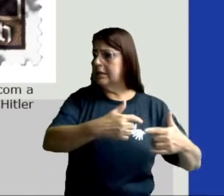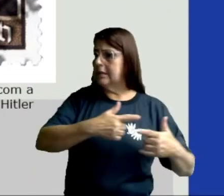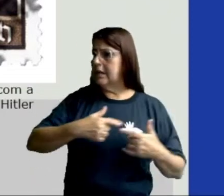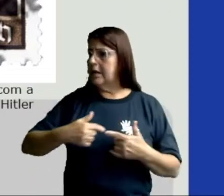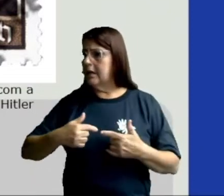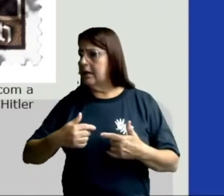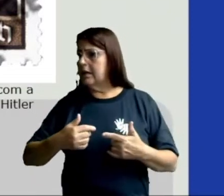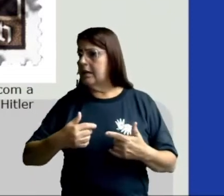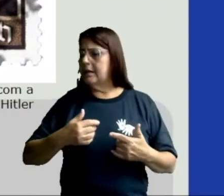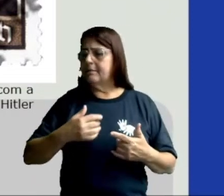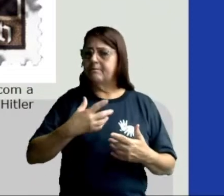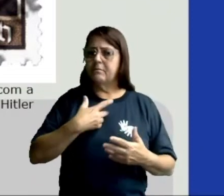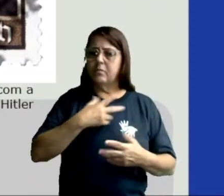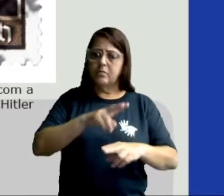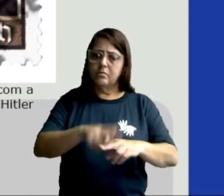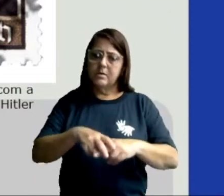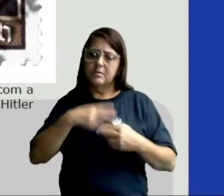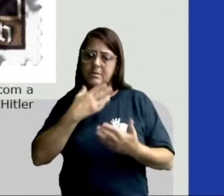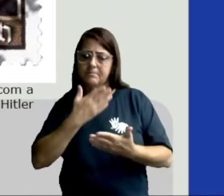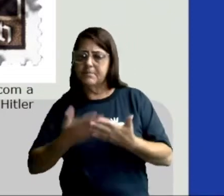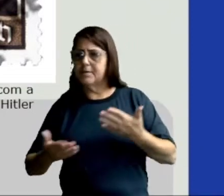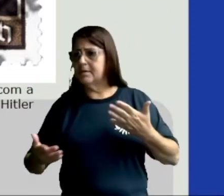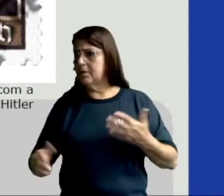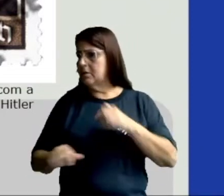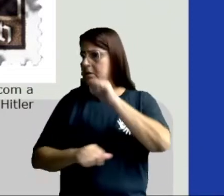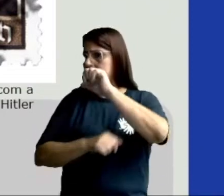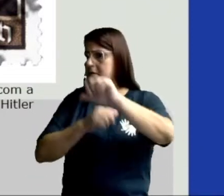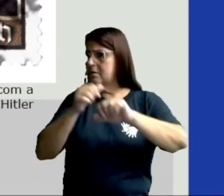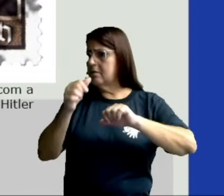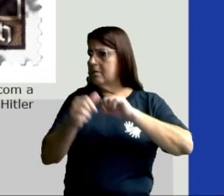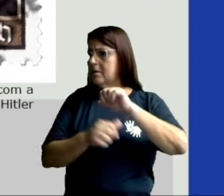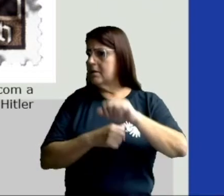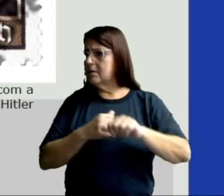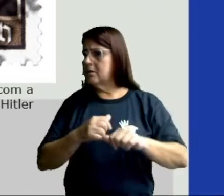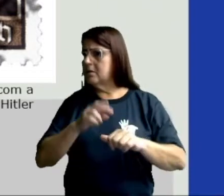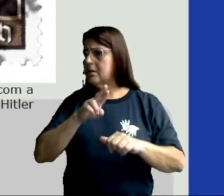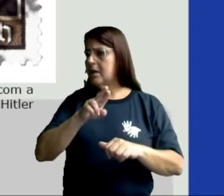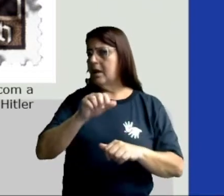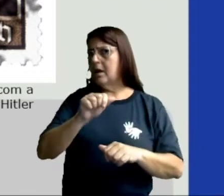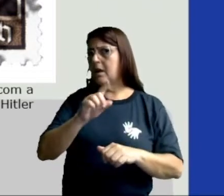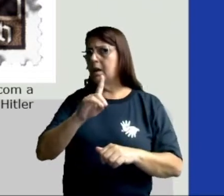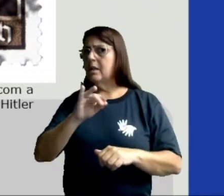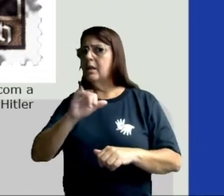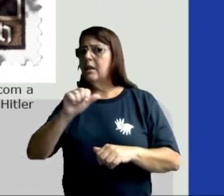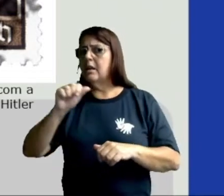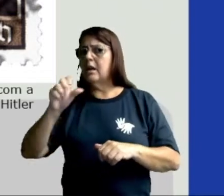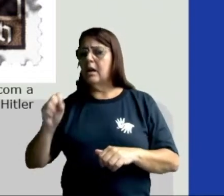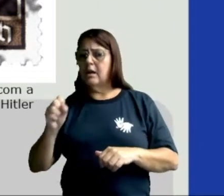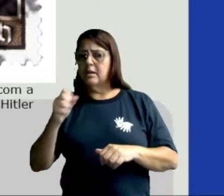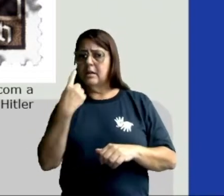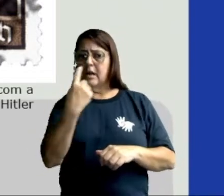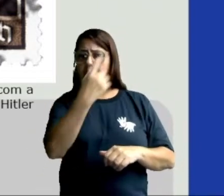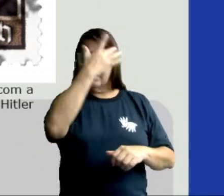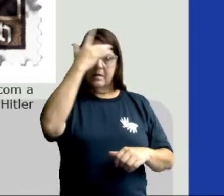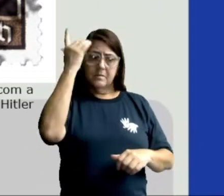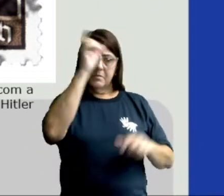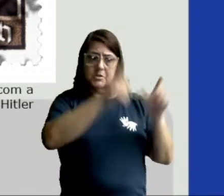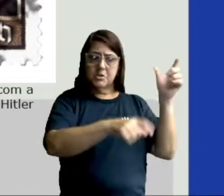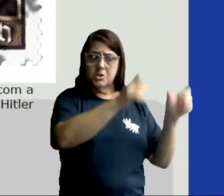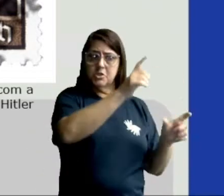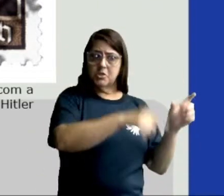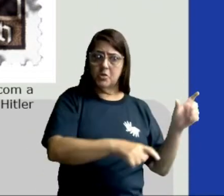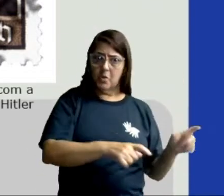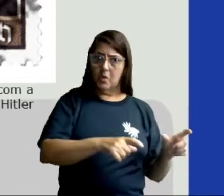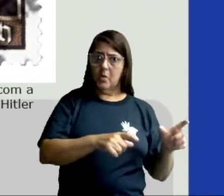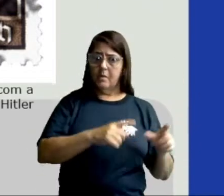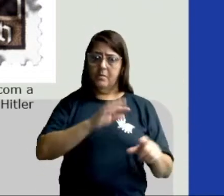causas perdidas. Já falamos sobre isso. Transformações radicais. Cada cidadão era vigiado pela Gestapo. O que era a